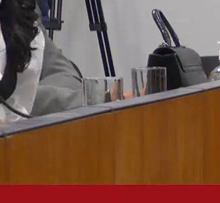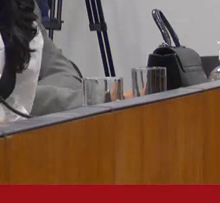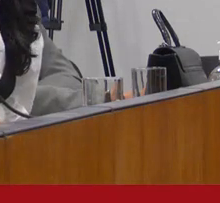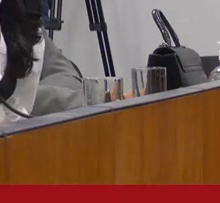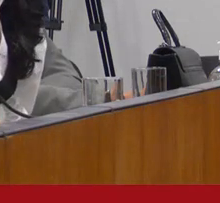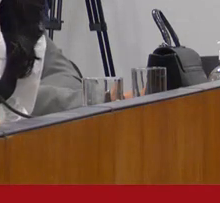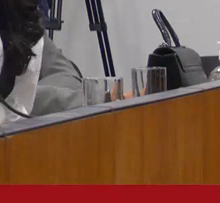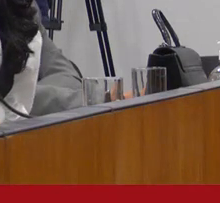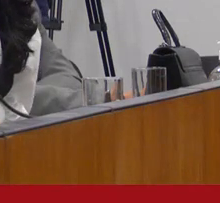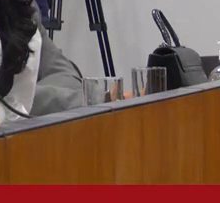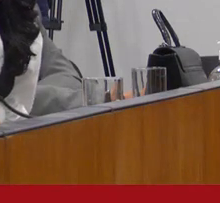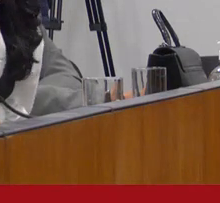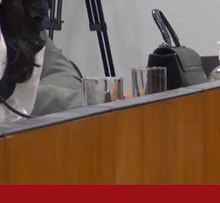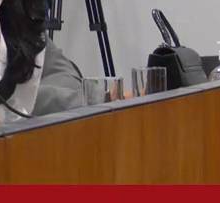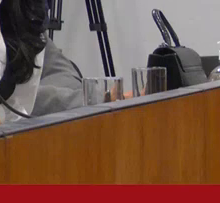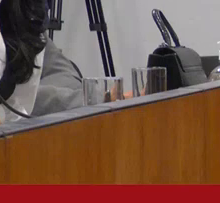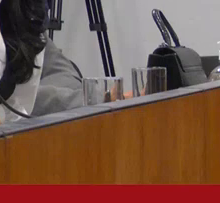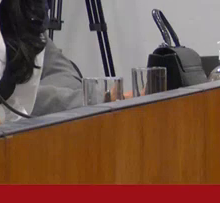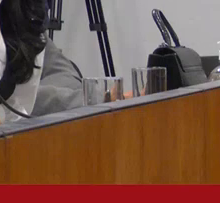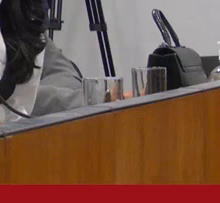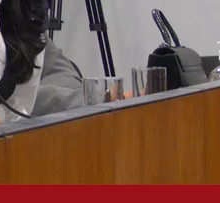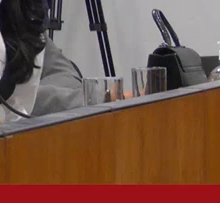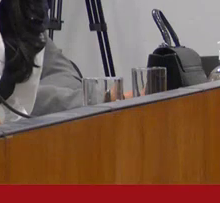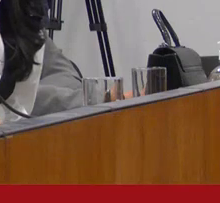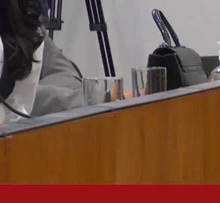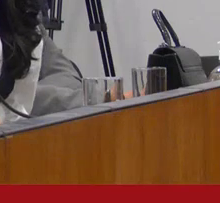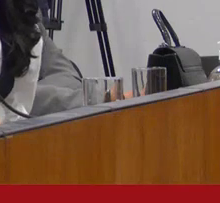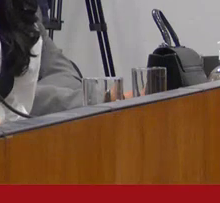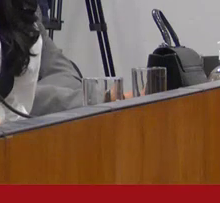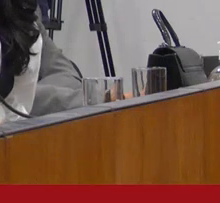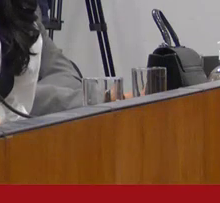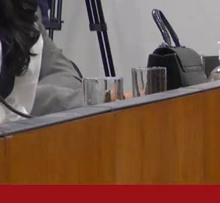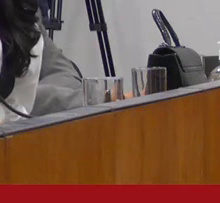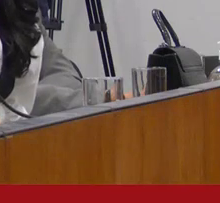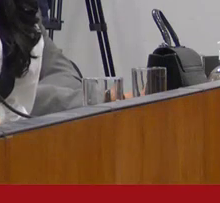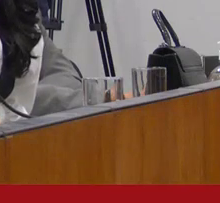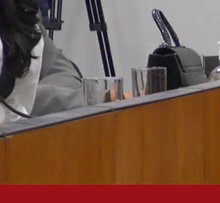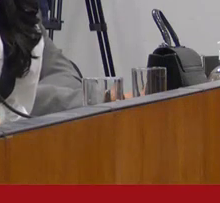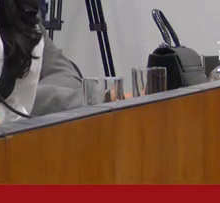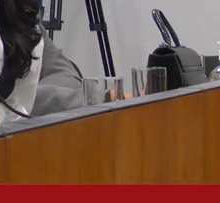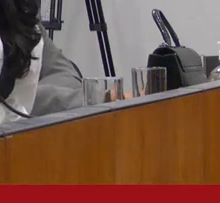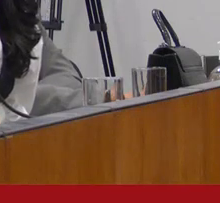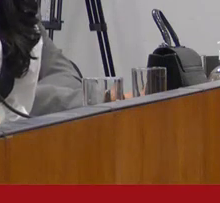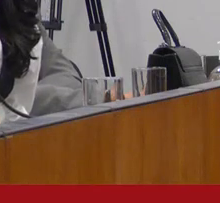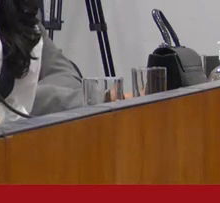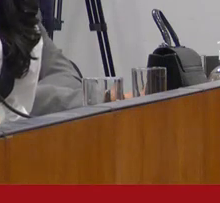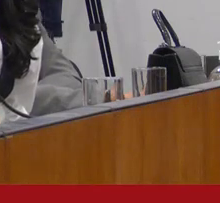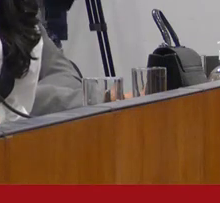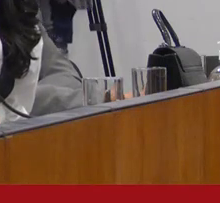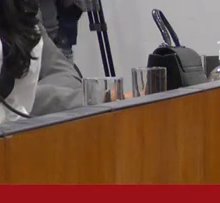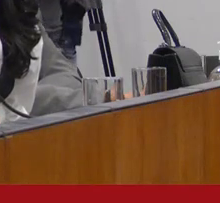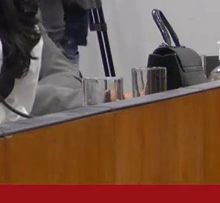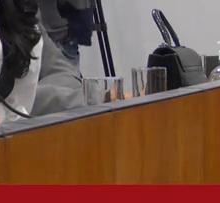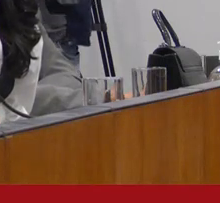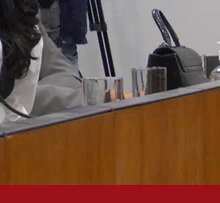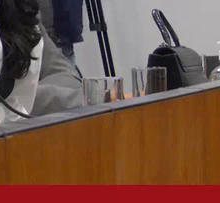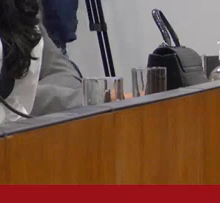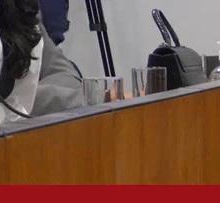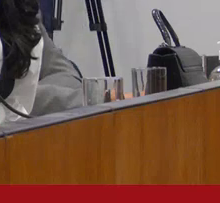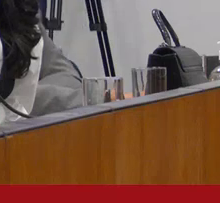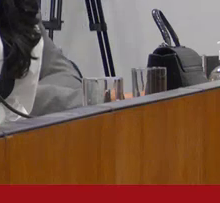um manifestante que o agrediu com